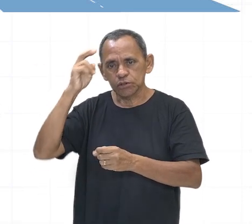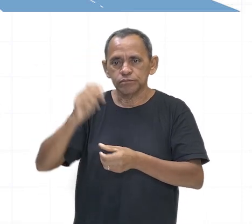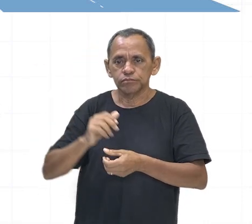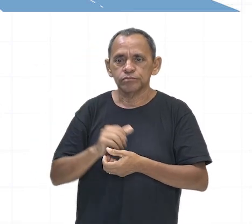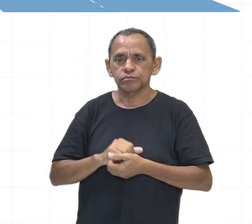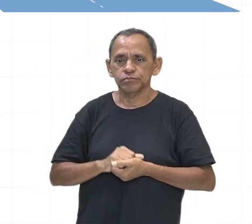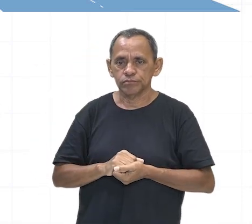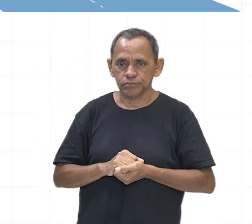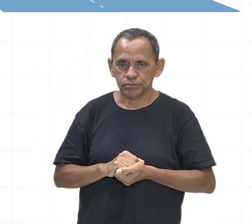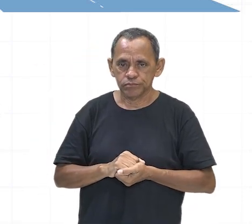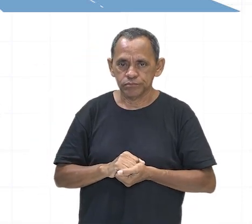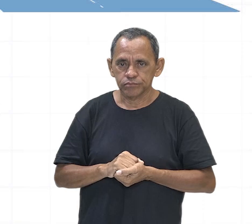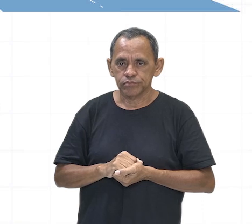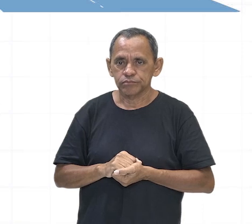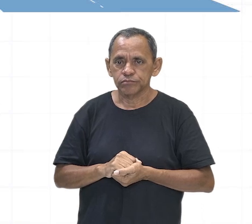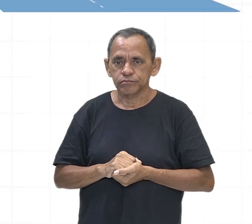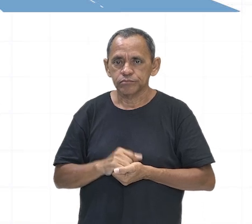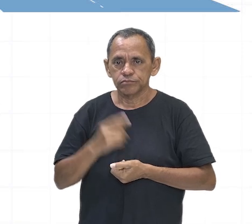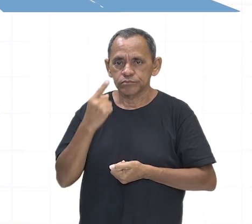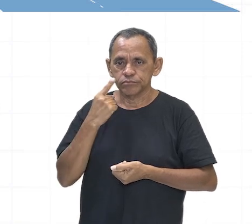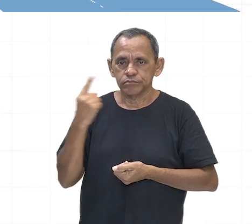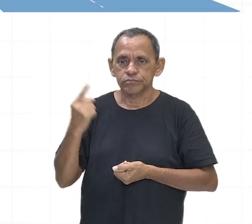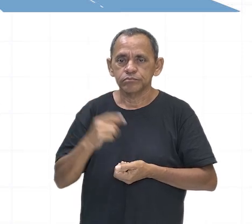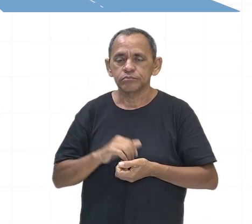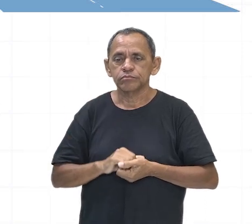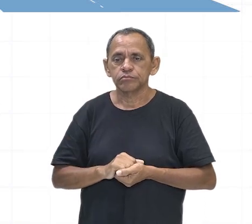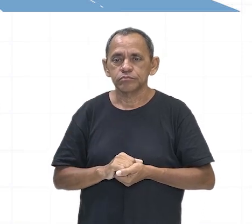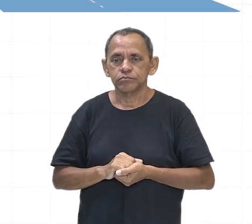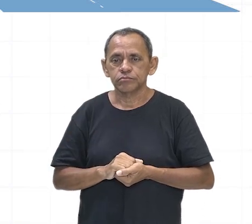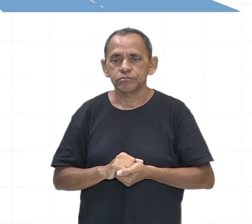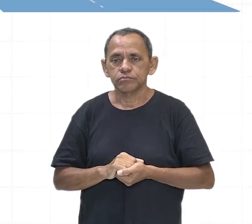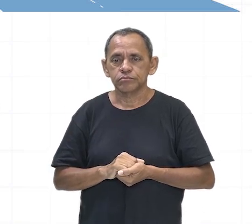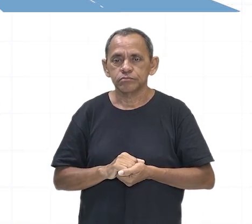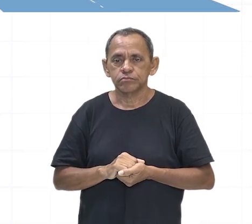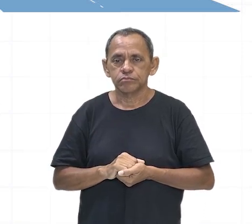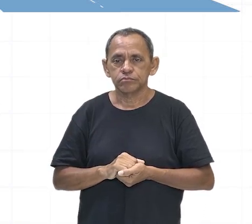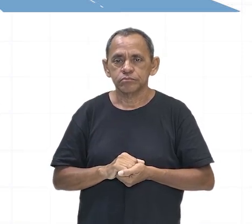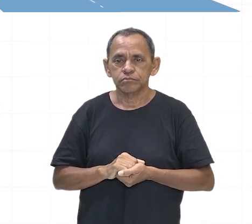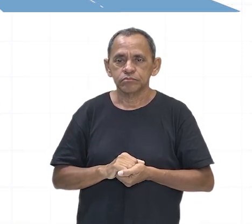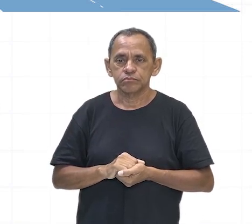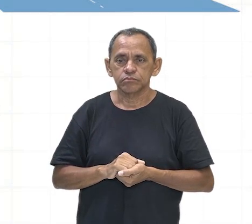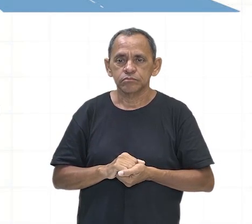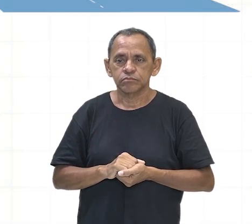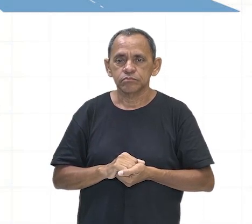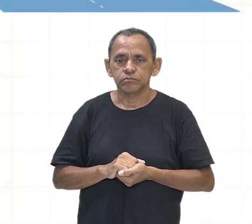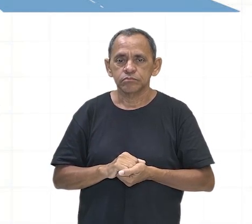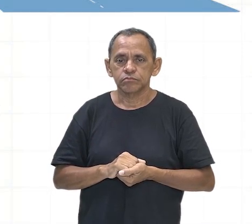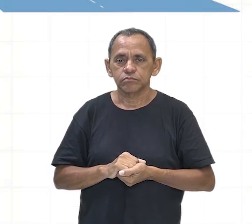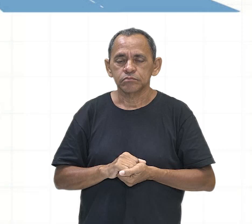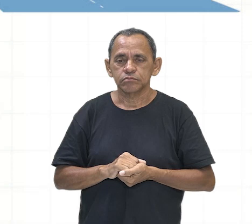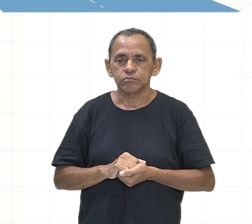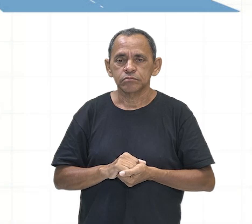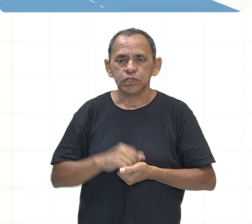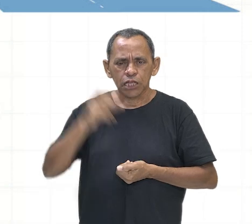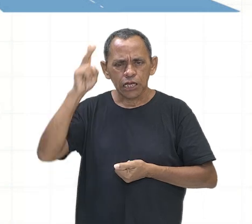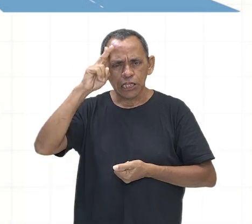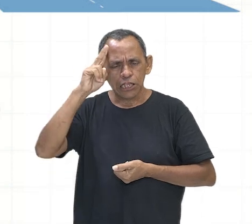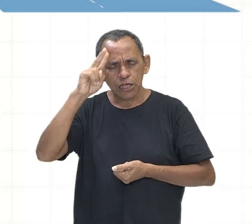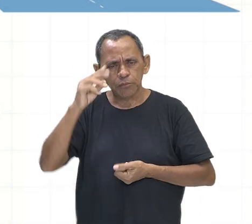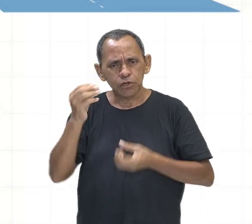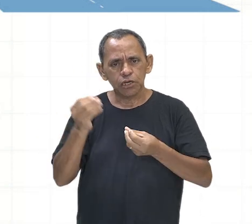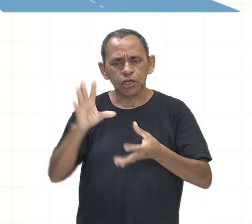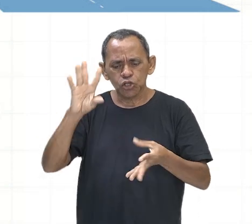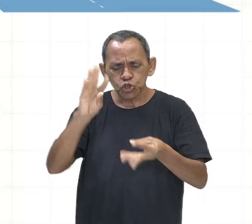cartela anterior, por gentileza. Olha só. Para pensar. Isso aqui é um resumo bem bacana, porque